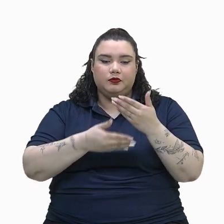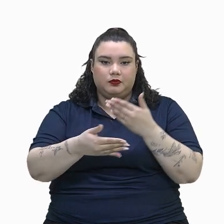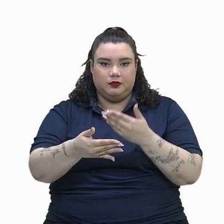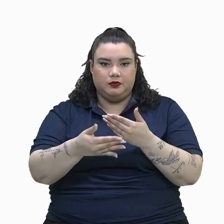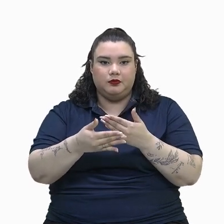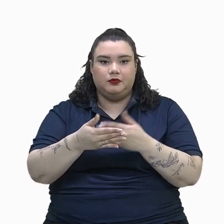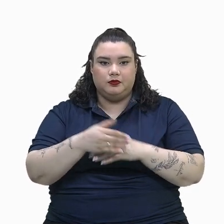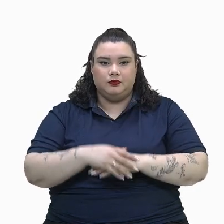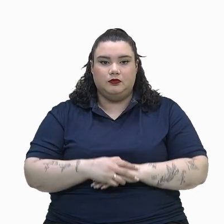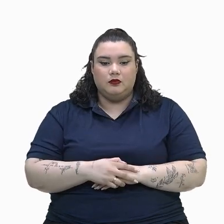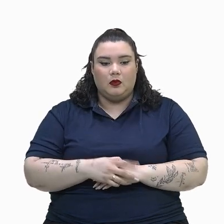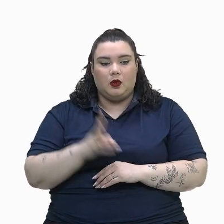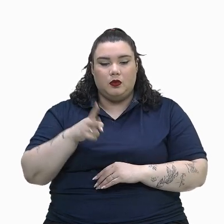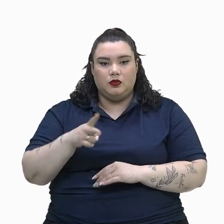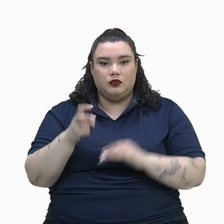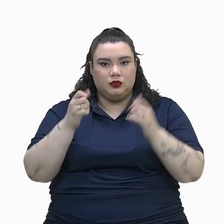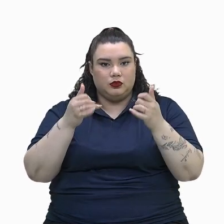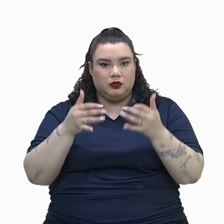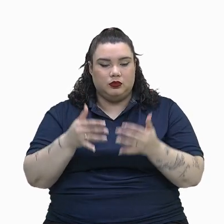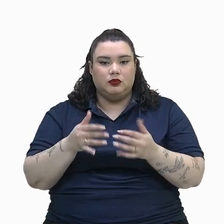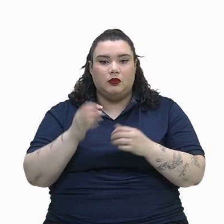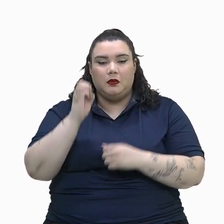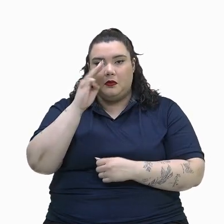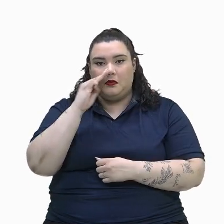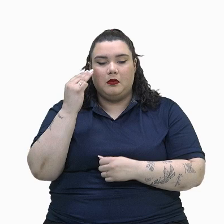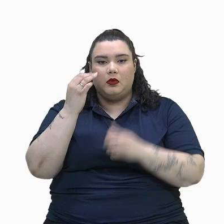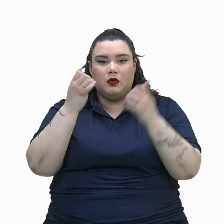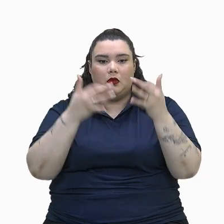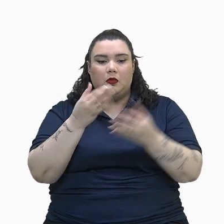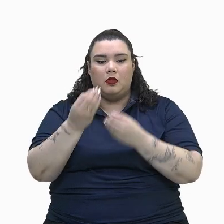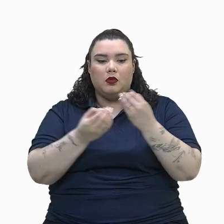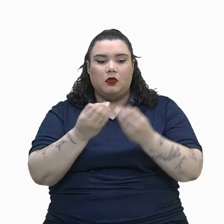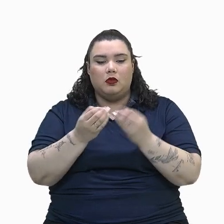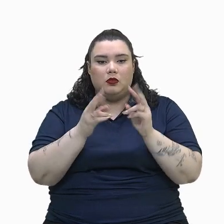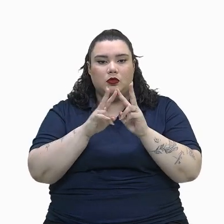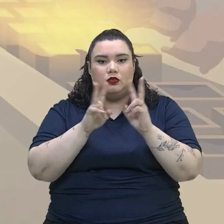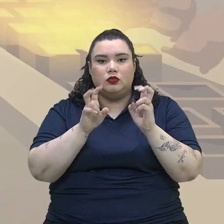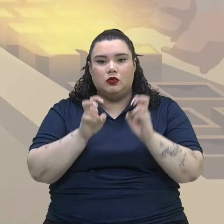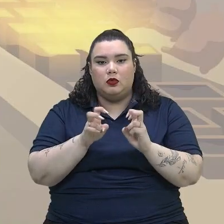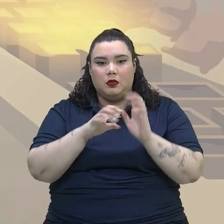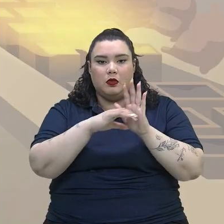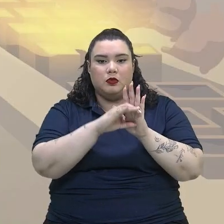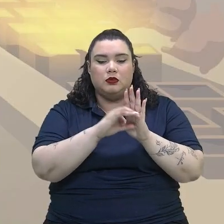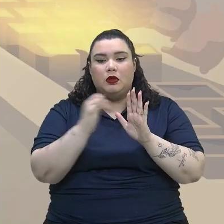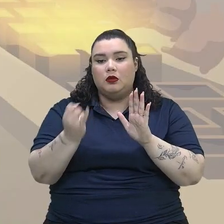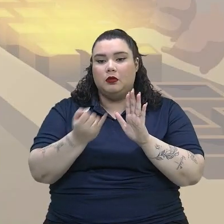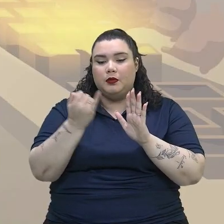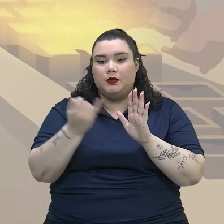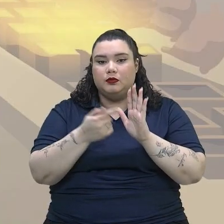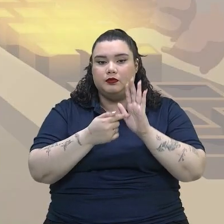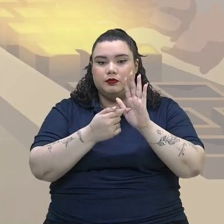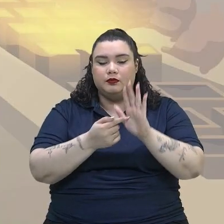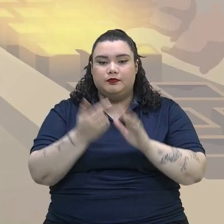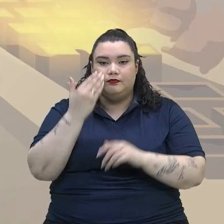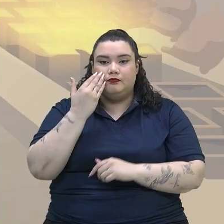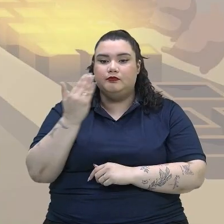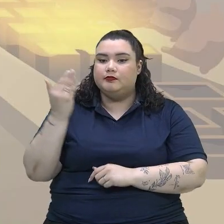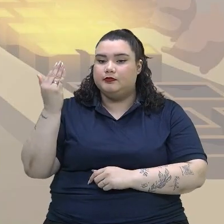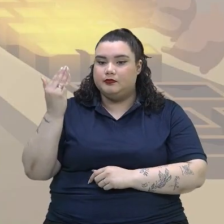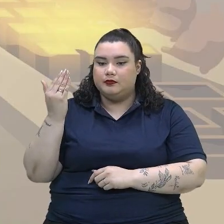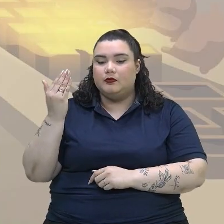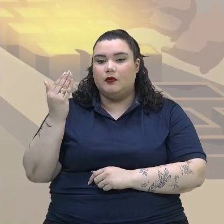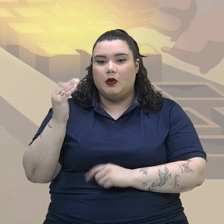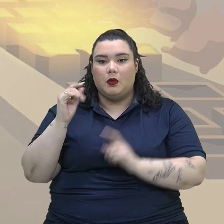aí continuar falando um pouco de Marx, mas para trabalhar a questão de um conceito importante que ele traz nessa questão do trabalho, que é